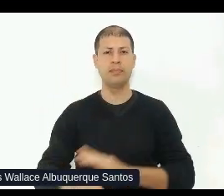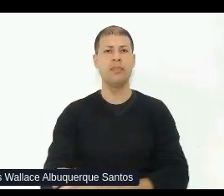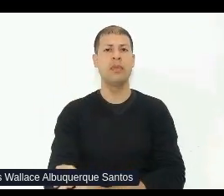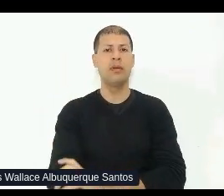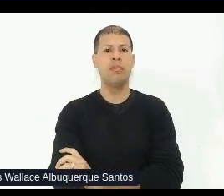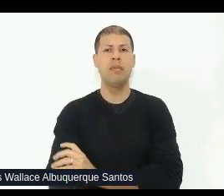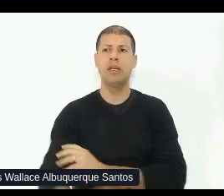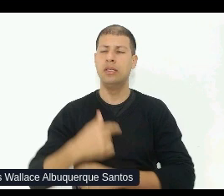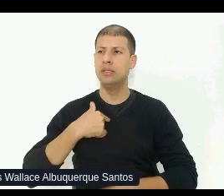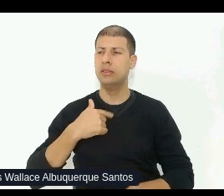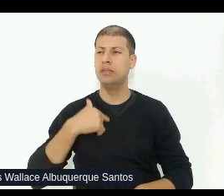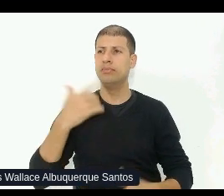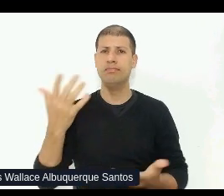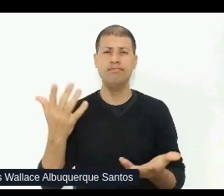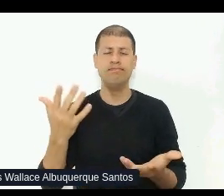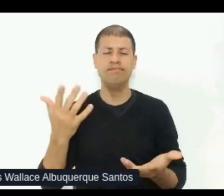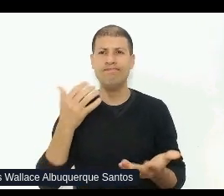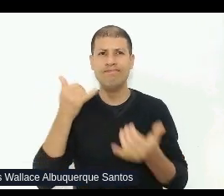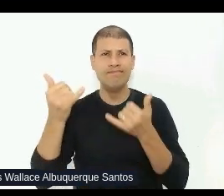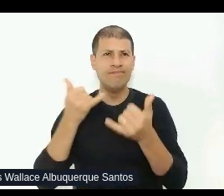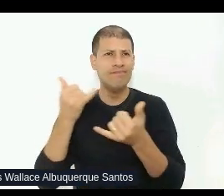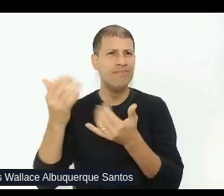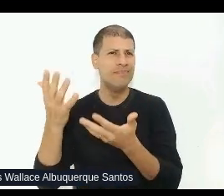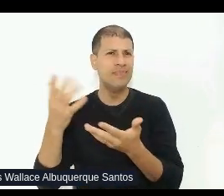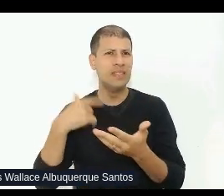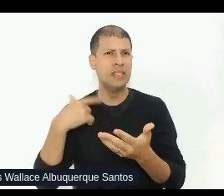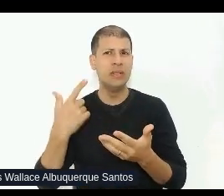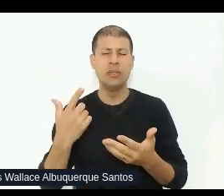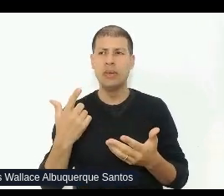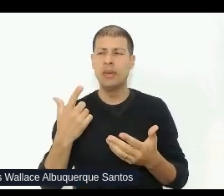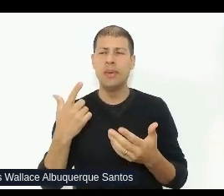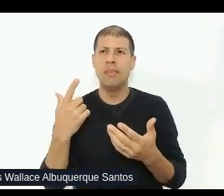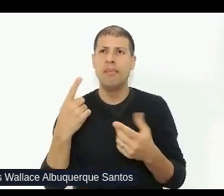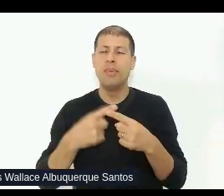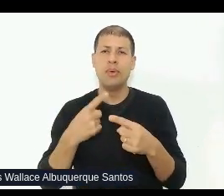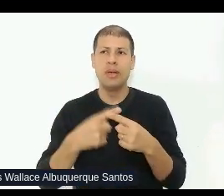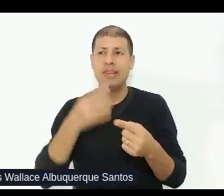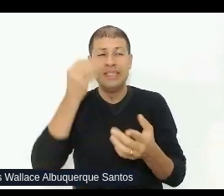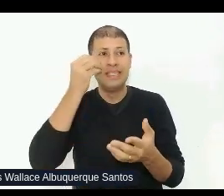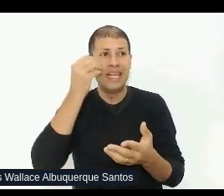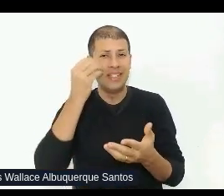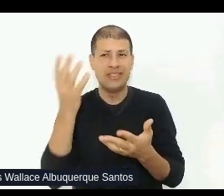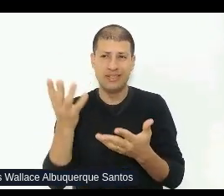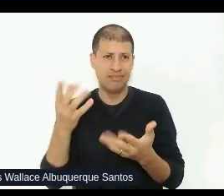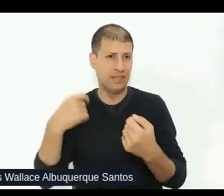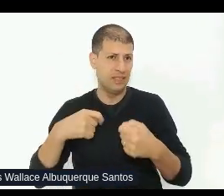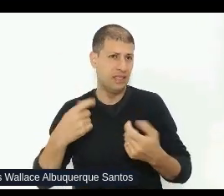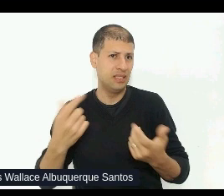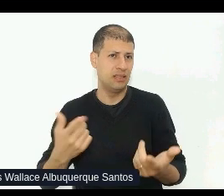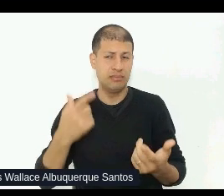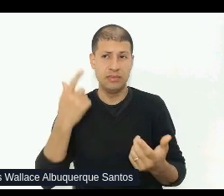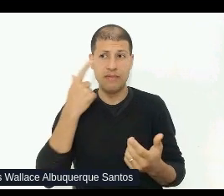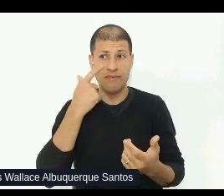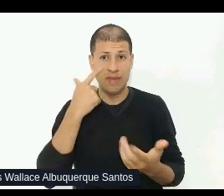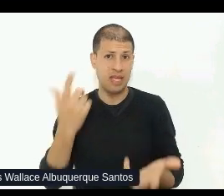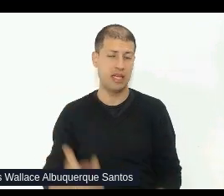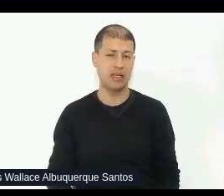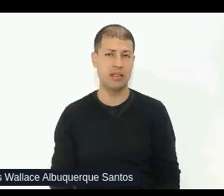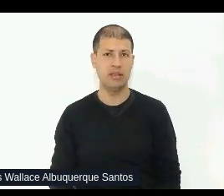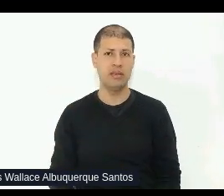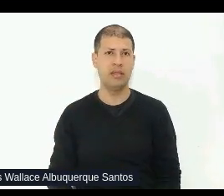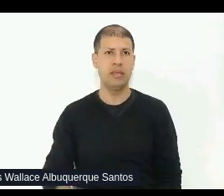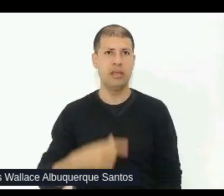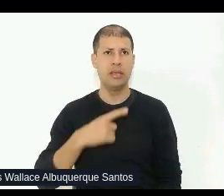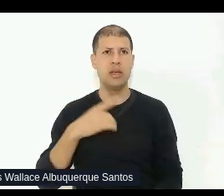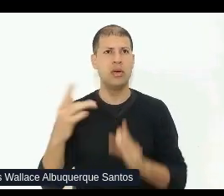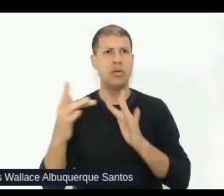contato com clientes naquele primeiro momento, porque era um teste piloto. Nunca ninguém tinha feito, eu não sabia qual seria o resultado. E aí eu entrei em contato com